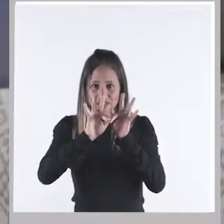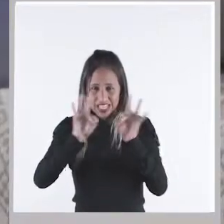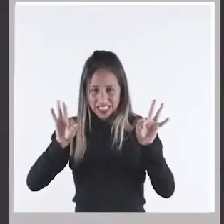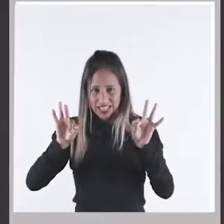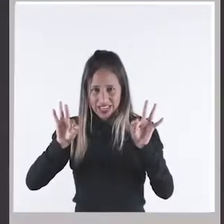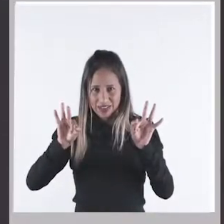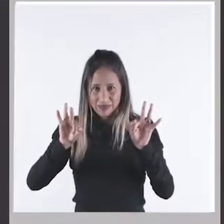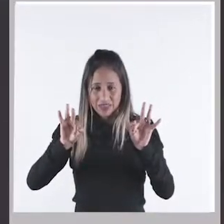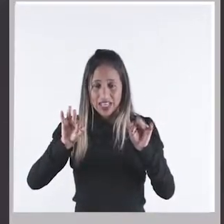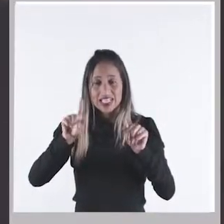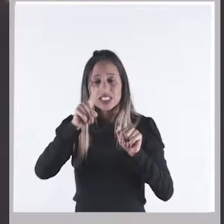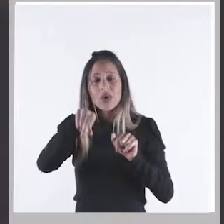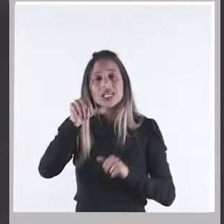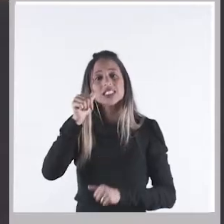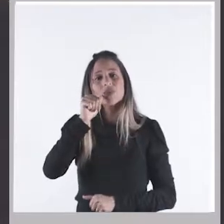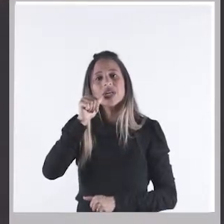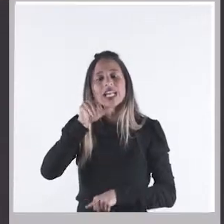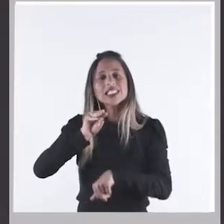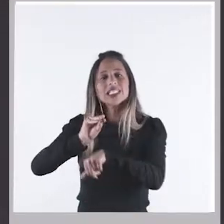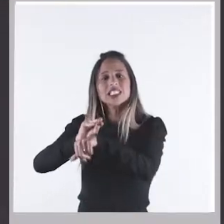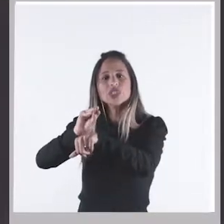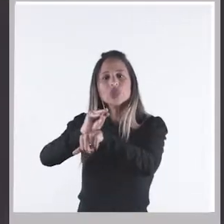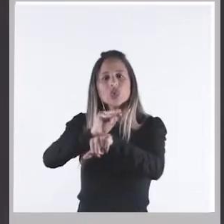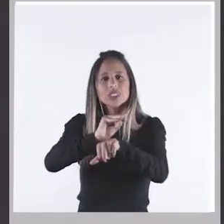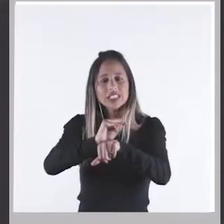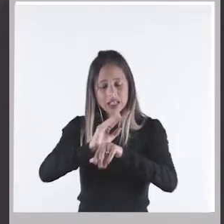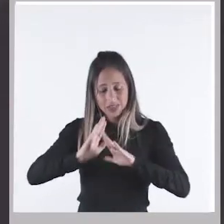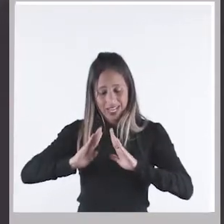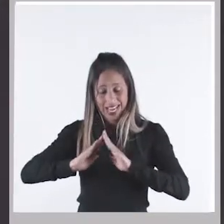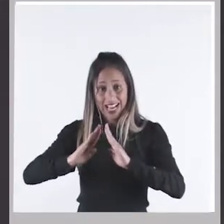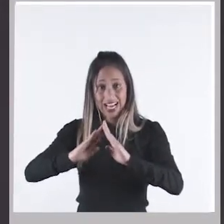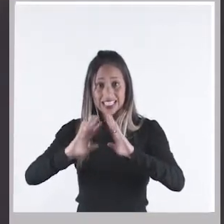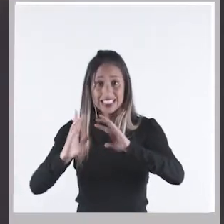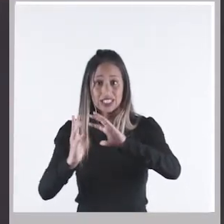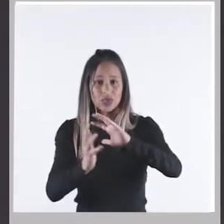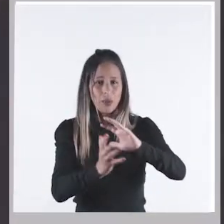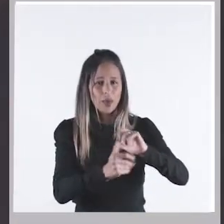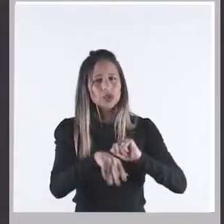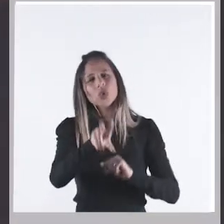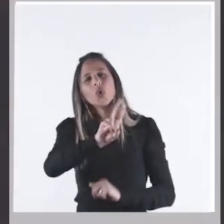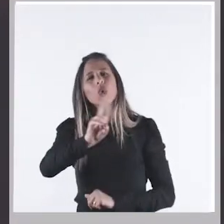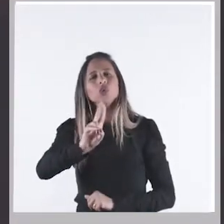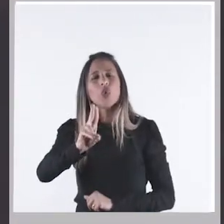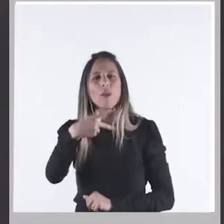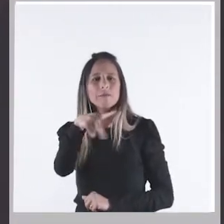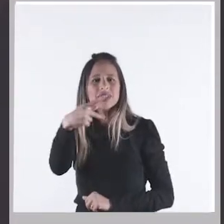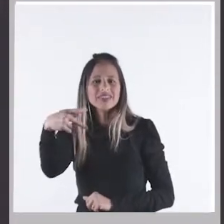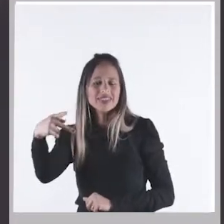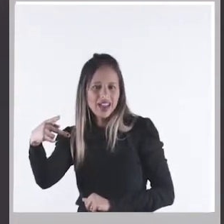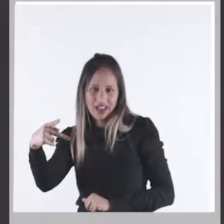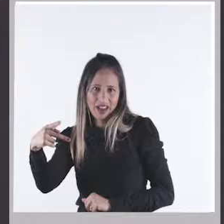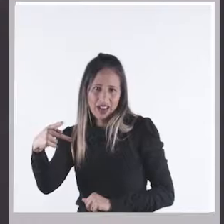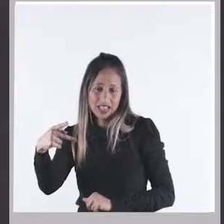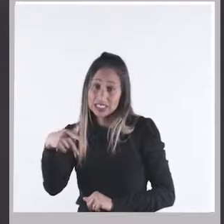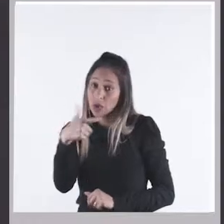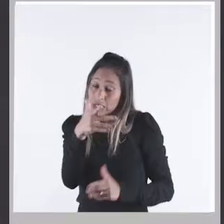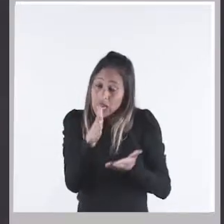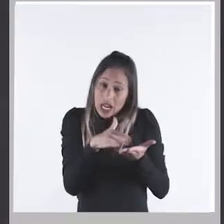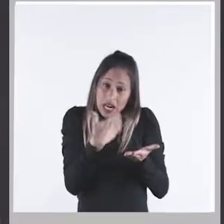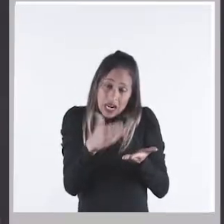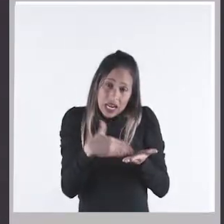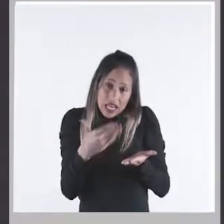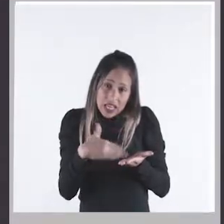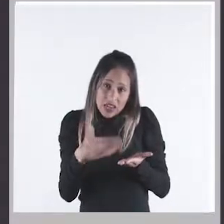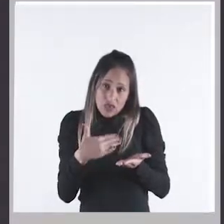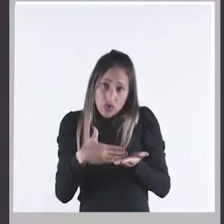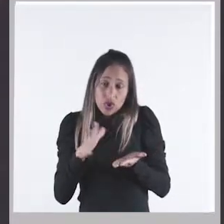Adélia, que são as mulheres que sustentam, né, os pilares do mundo, embora o nome delas, né, não estejam nos livros. Sim. Então, foi uma